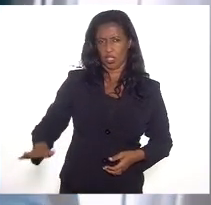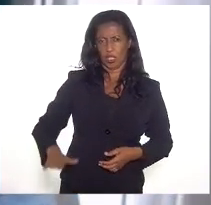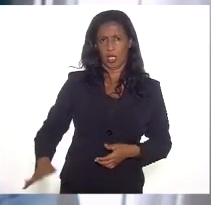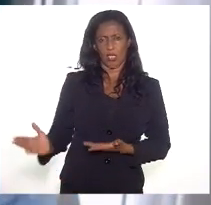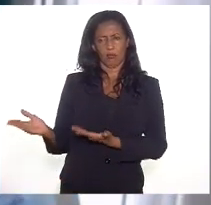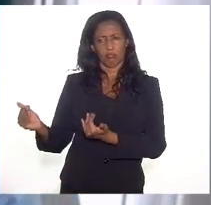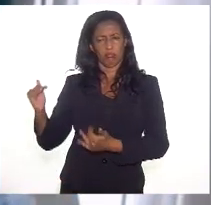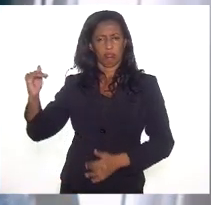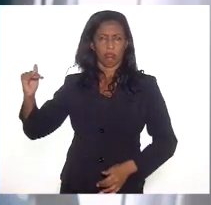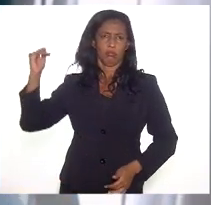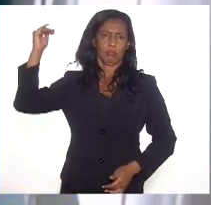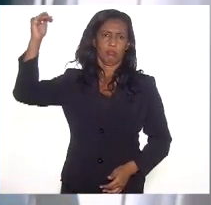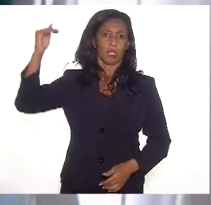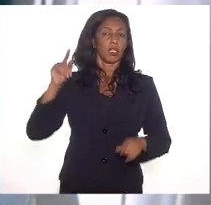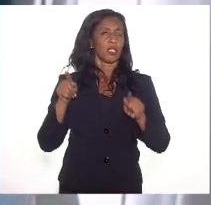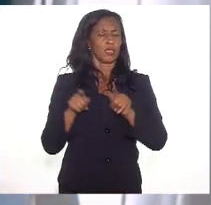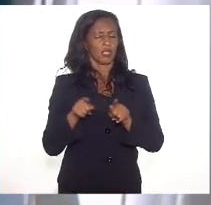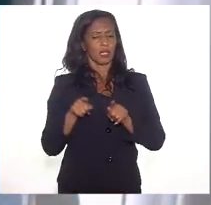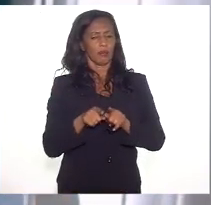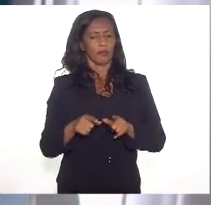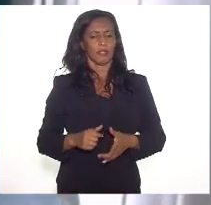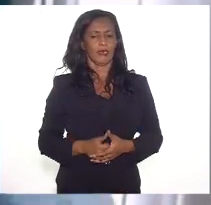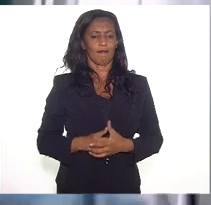e jovens. E quero ainda ressaltar,